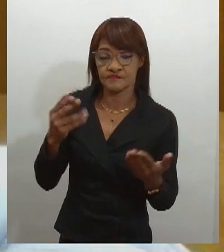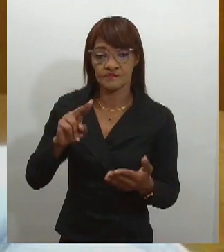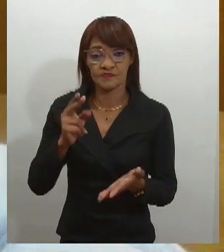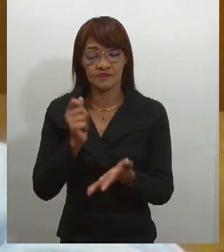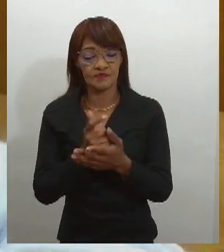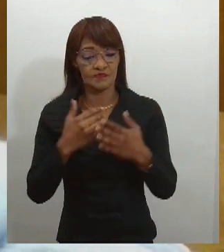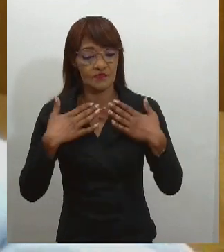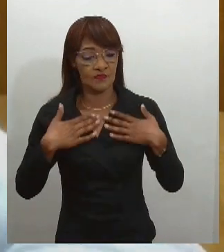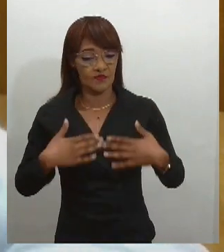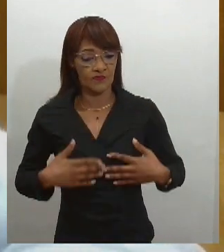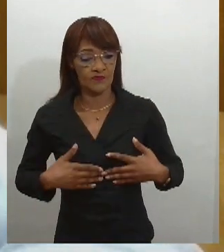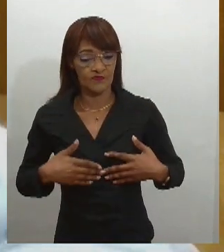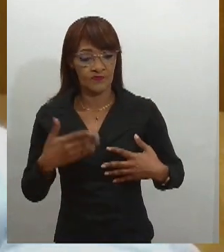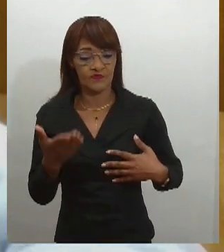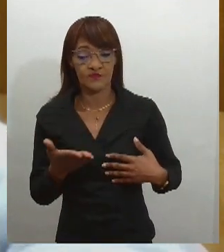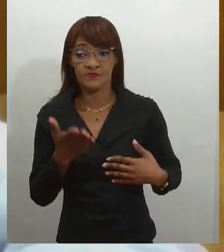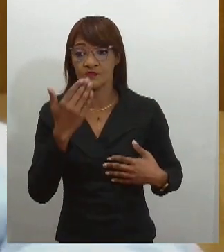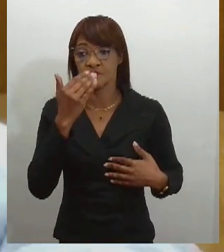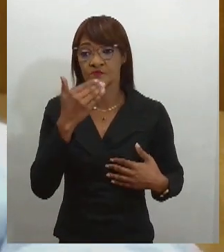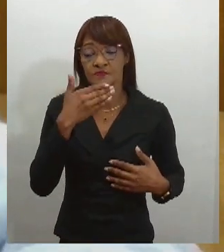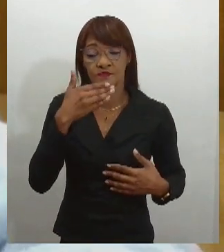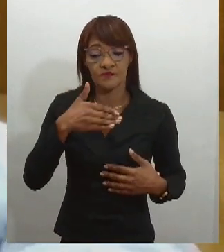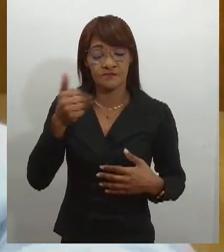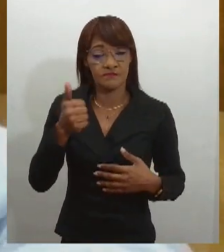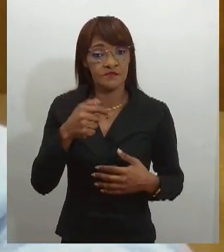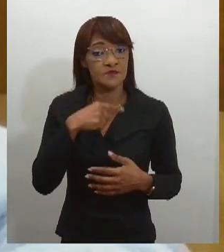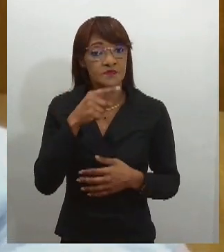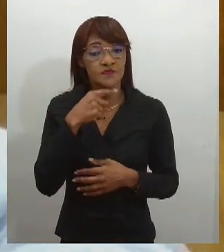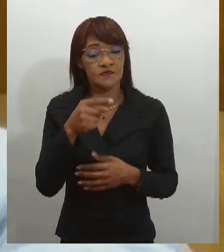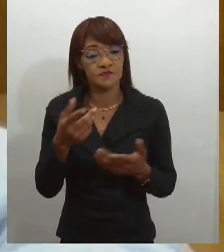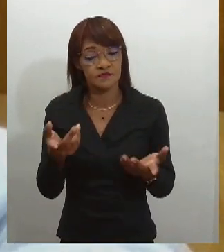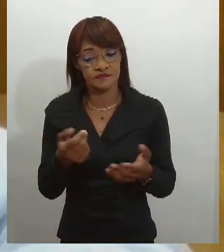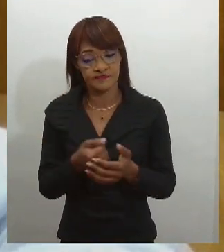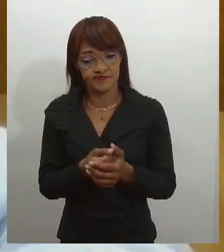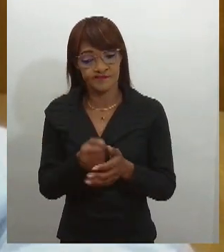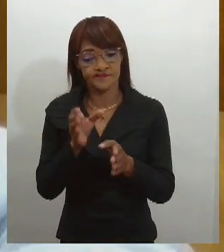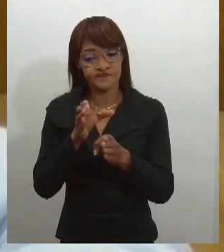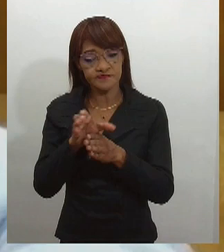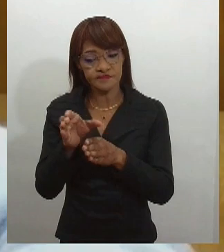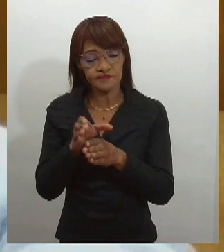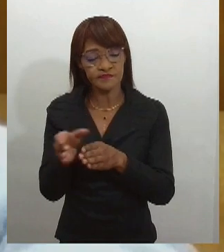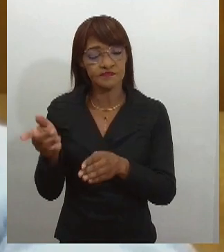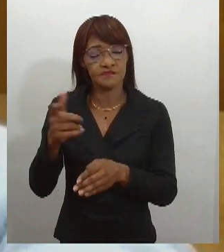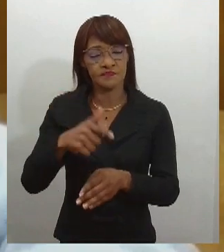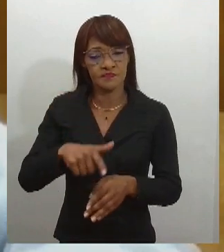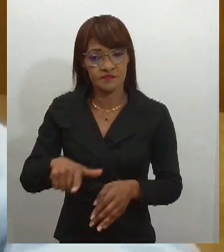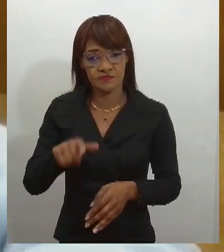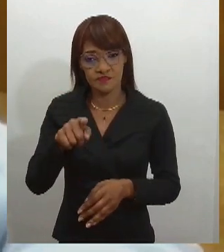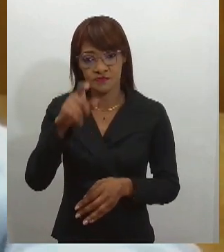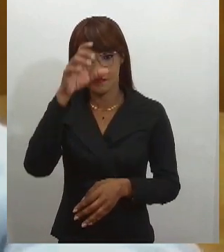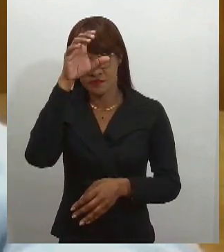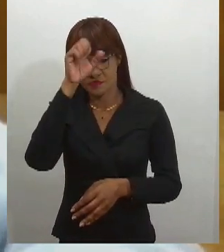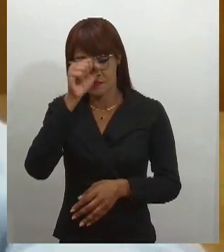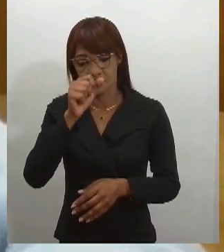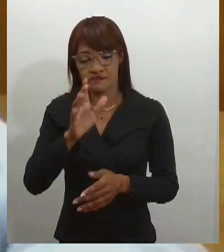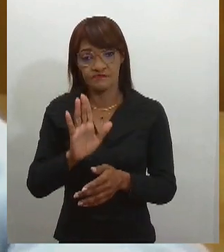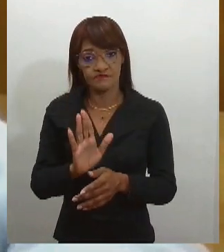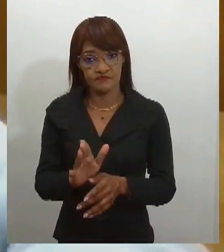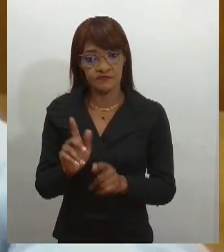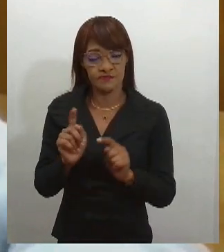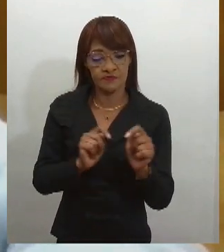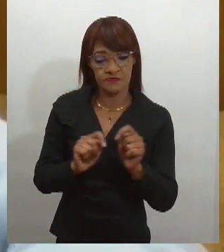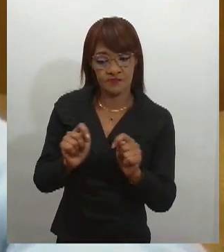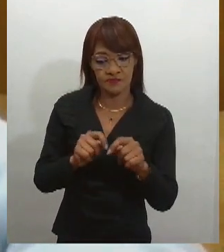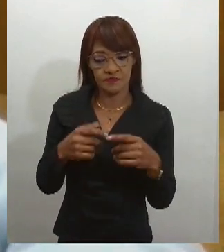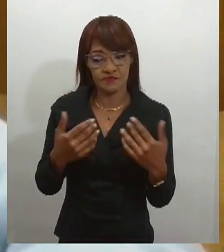melhor. Vocês, posso aconselhar novamente, tem educação financeira, que é primeiramente, já que você não teve educação